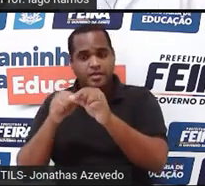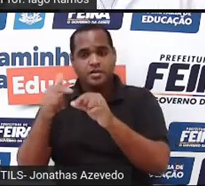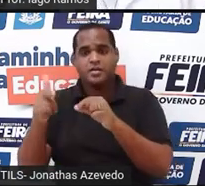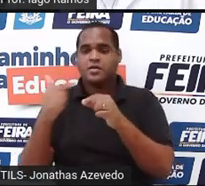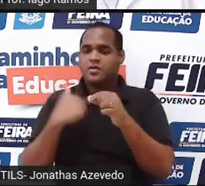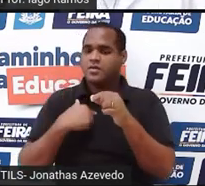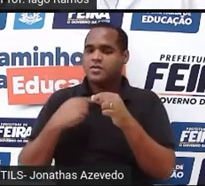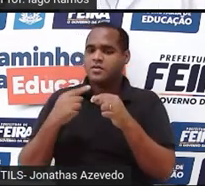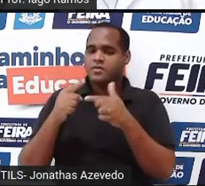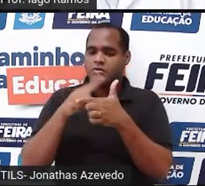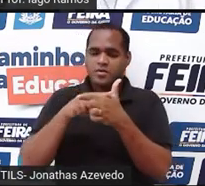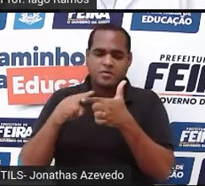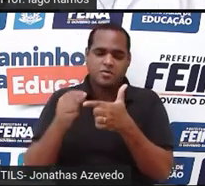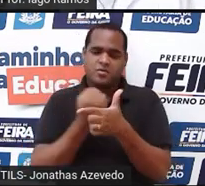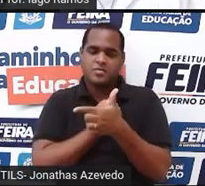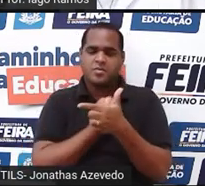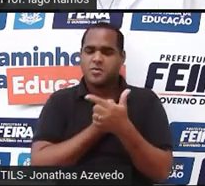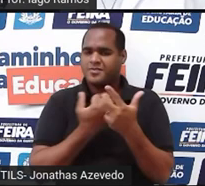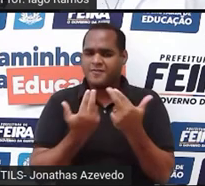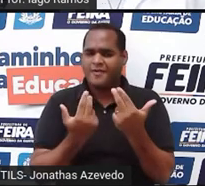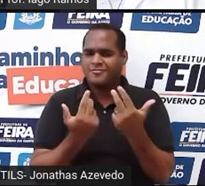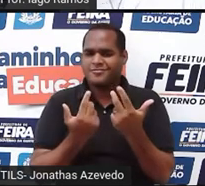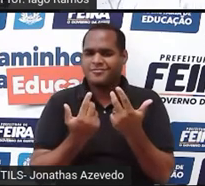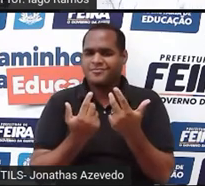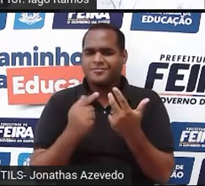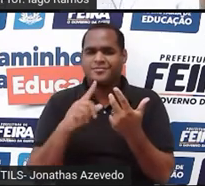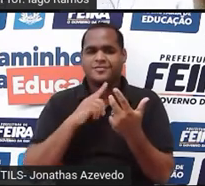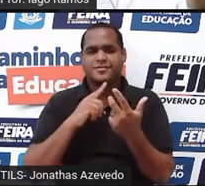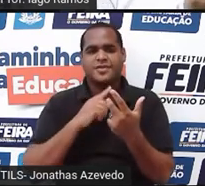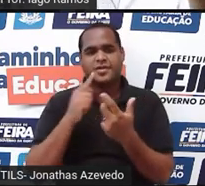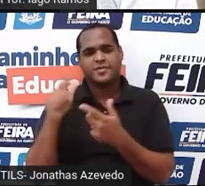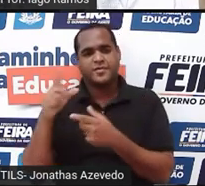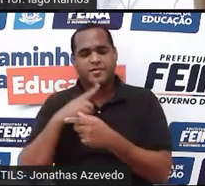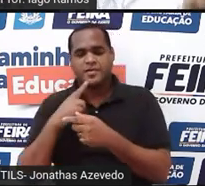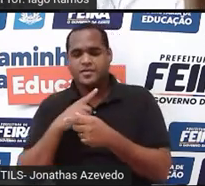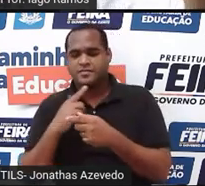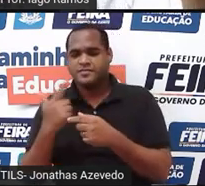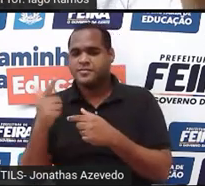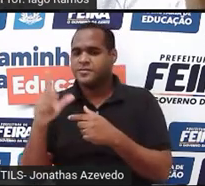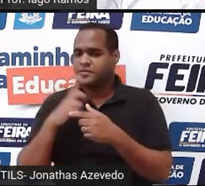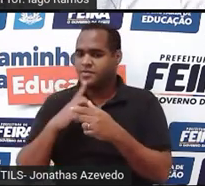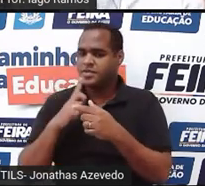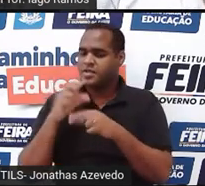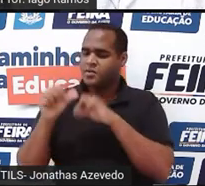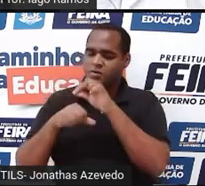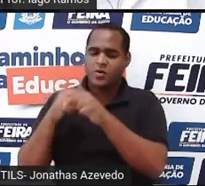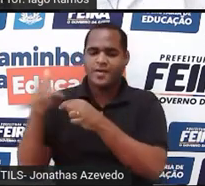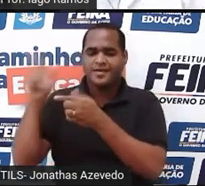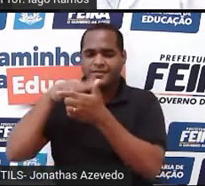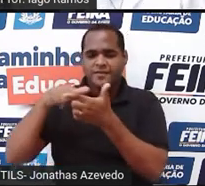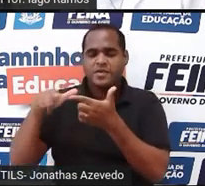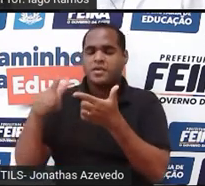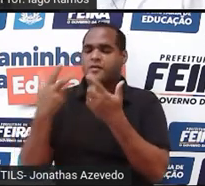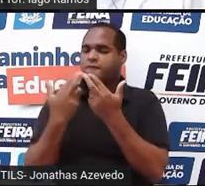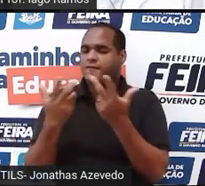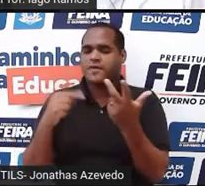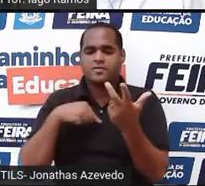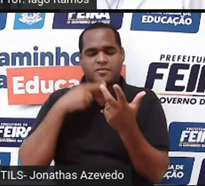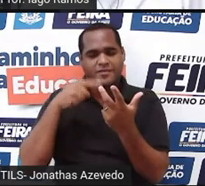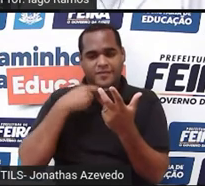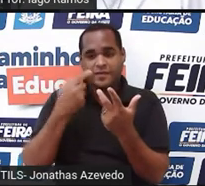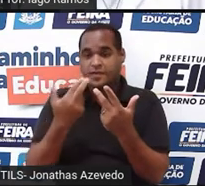não diminui as duas dividindo pelo mesmo número se um aumenta e a outra dividir essas operações não